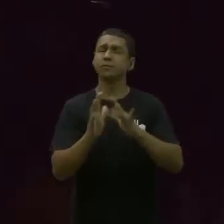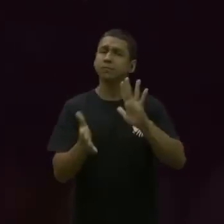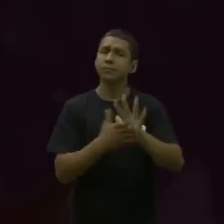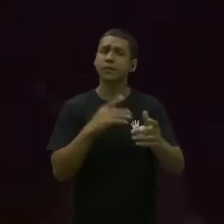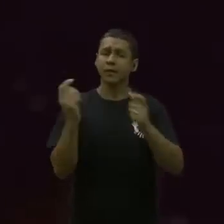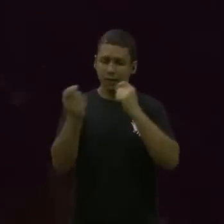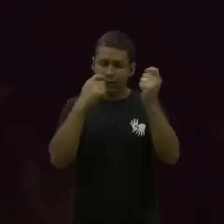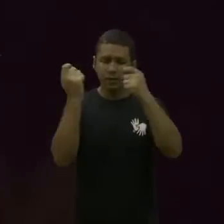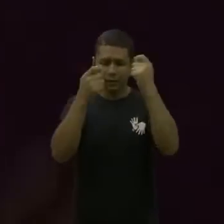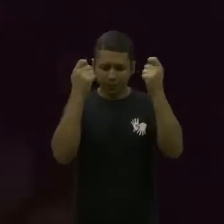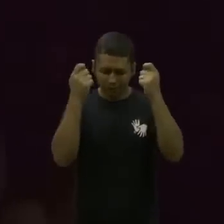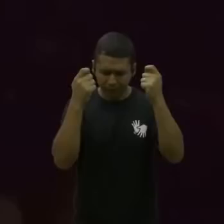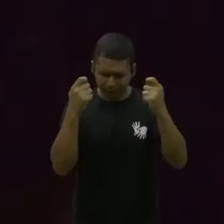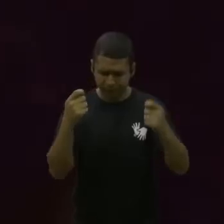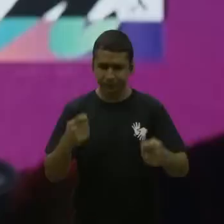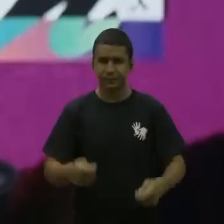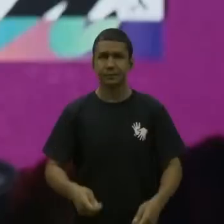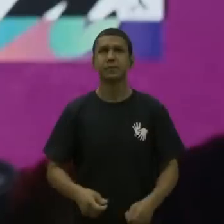Aleluia!